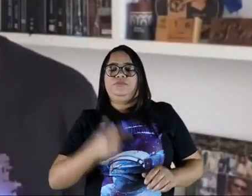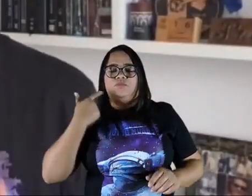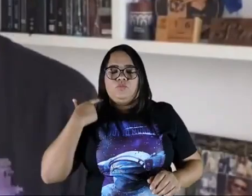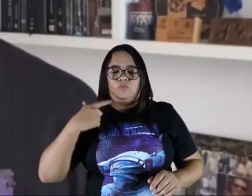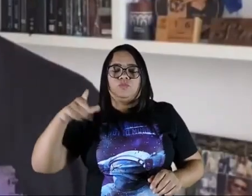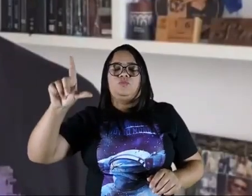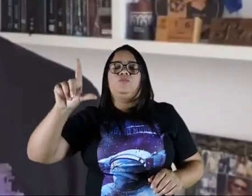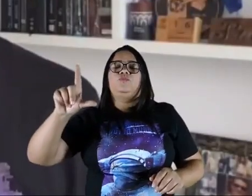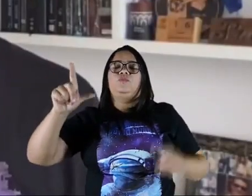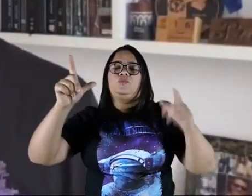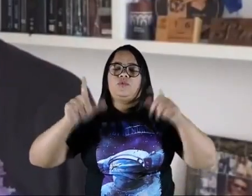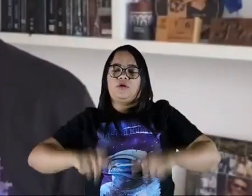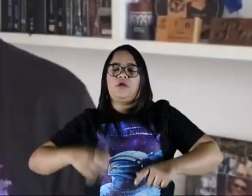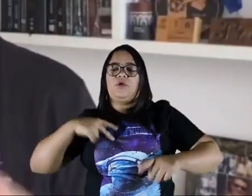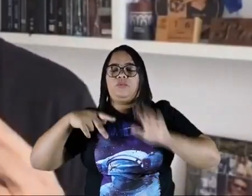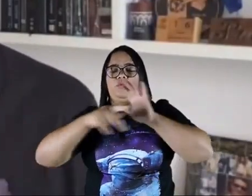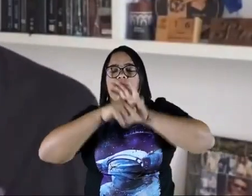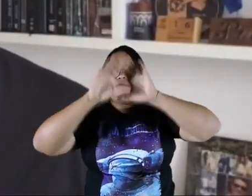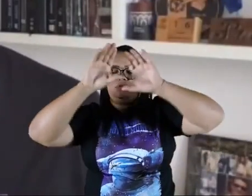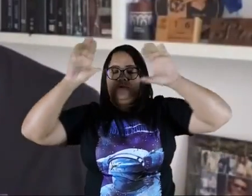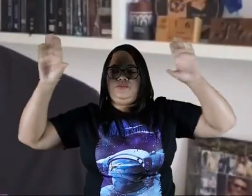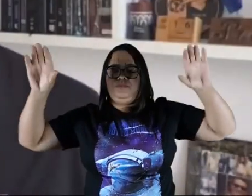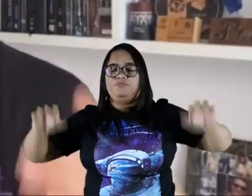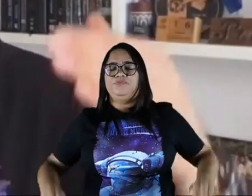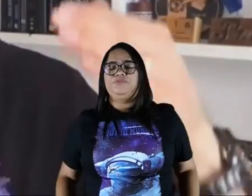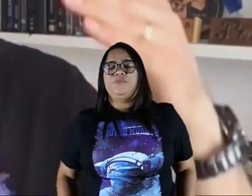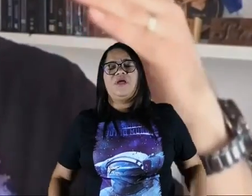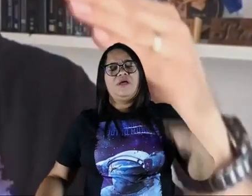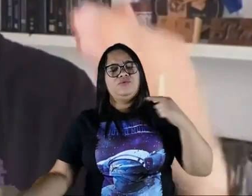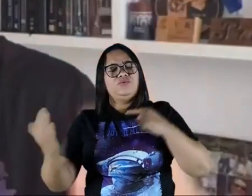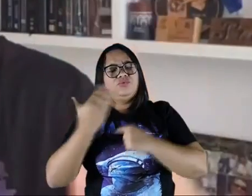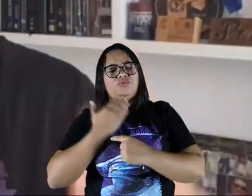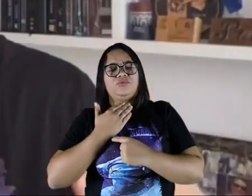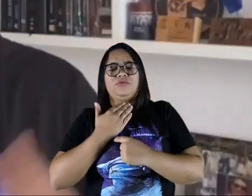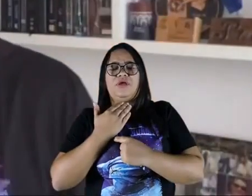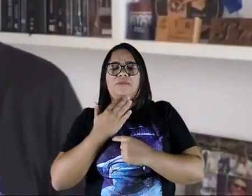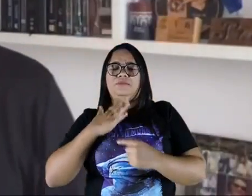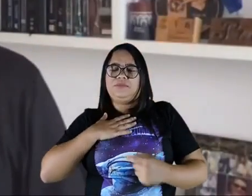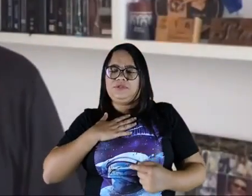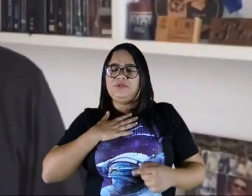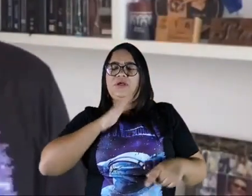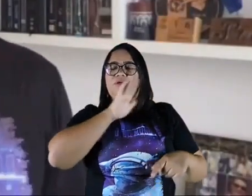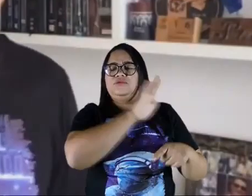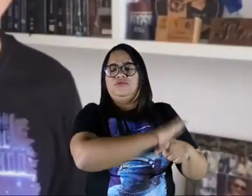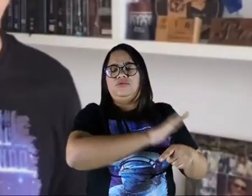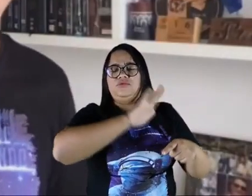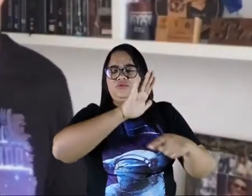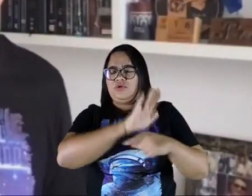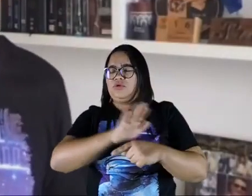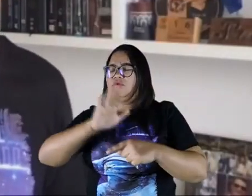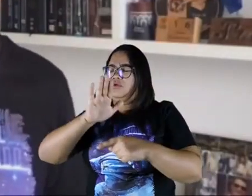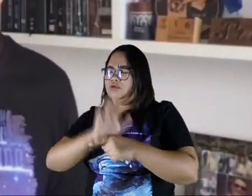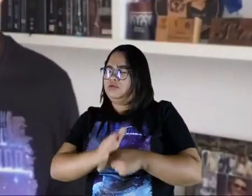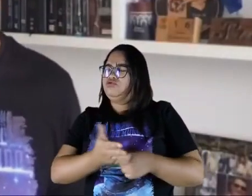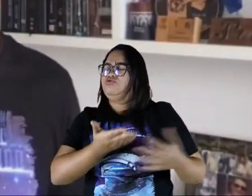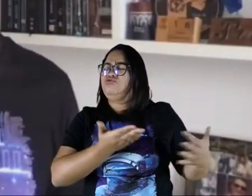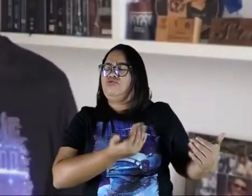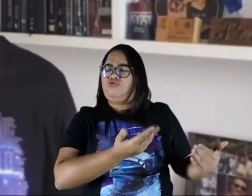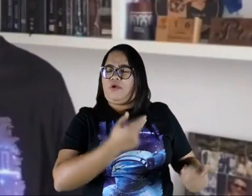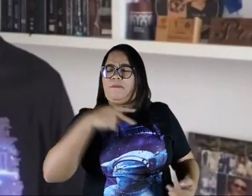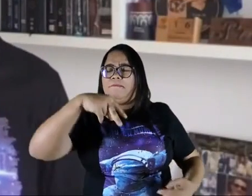Senhor, ajuda-nos, ajuda-me a mim, ajuda a cada jovem que está aí em pé, a cada